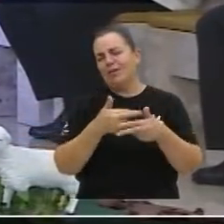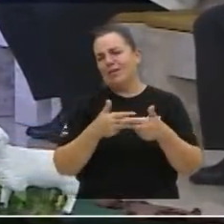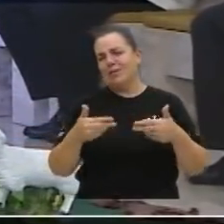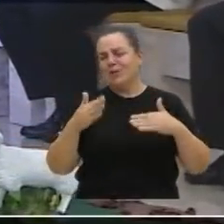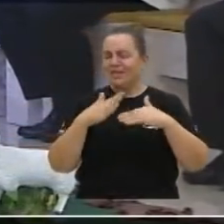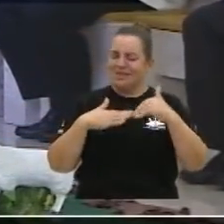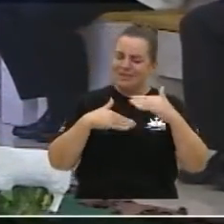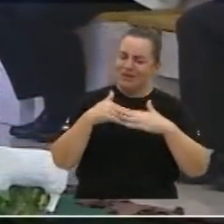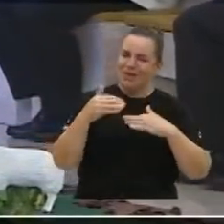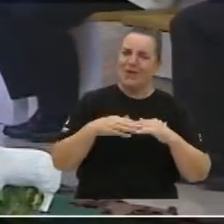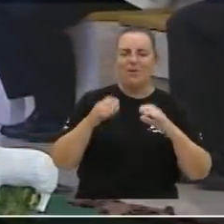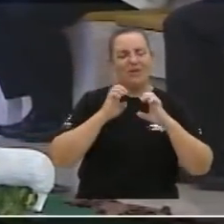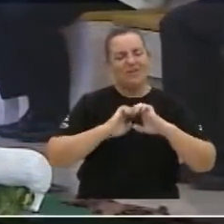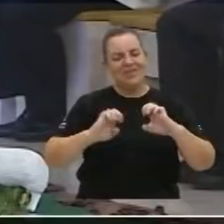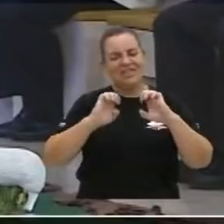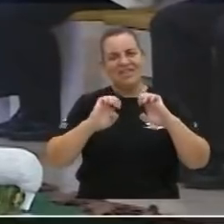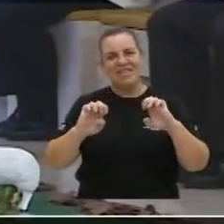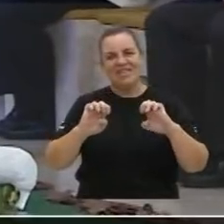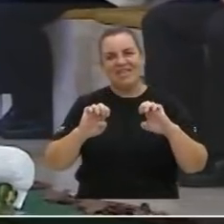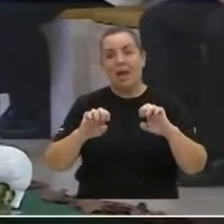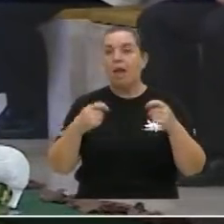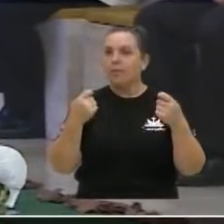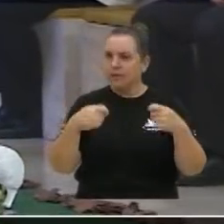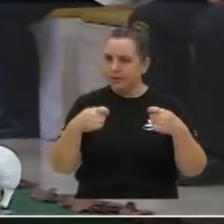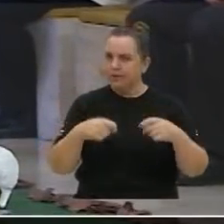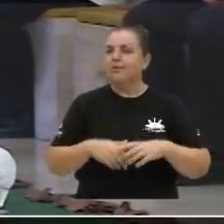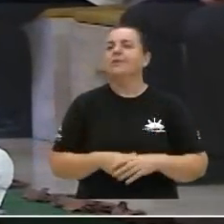obra evangelizar, é preciso